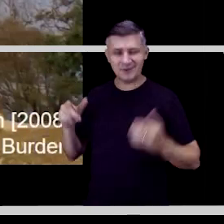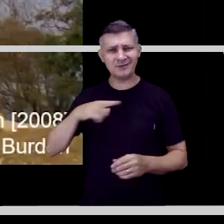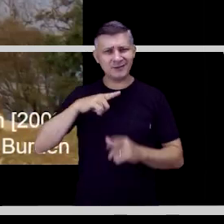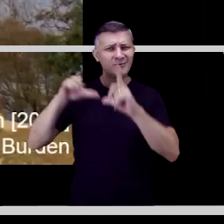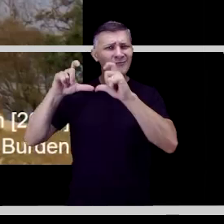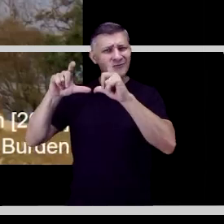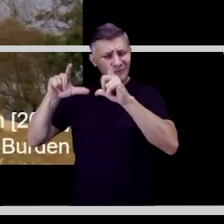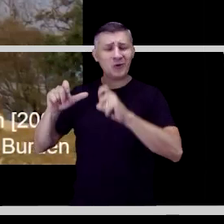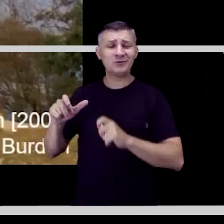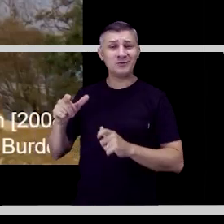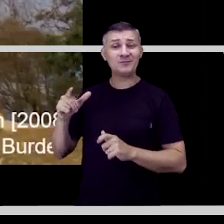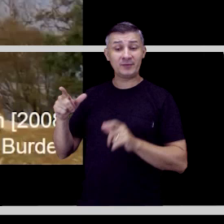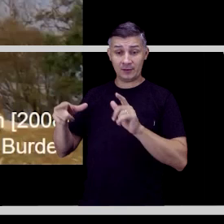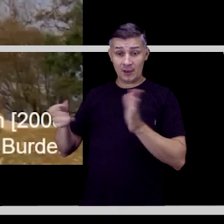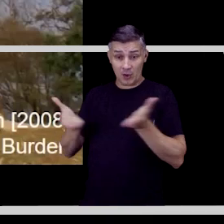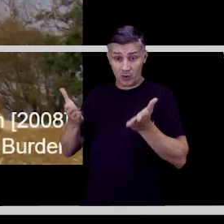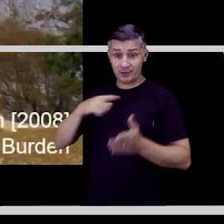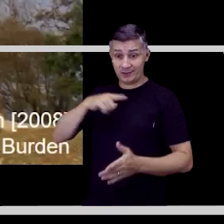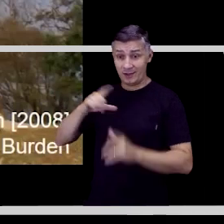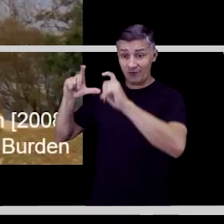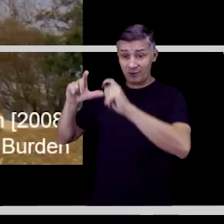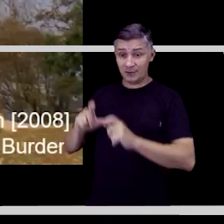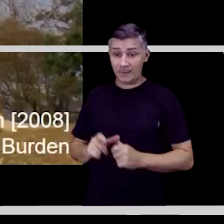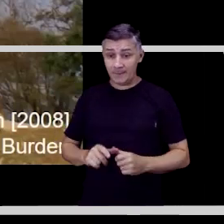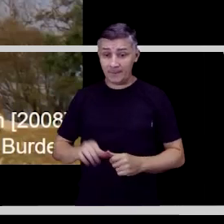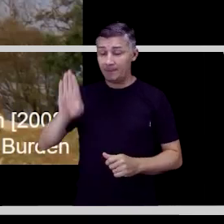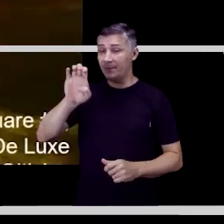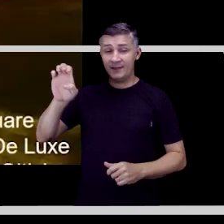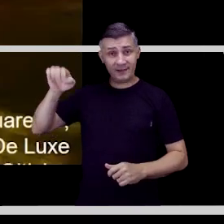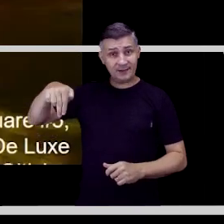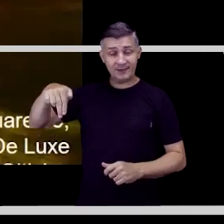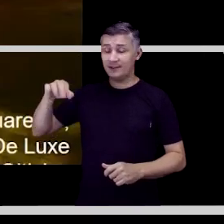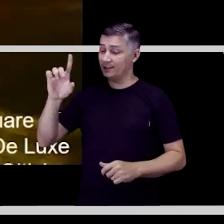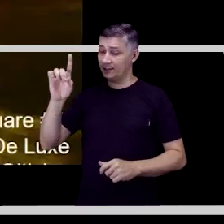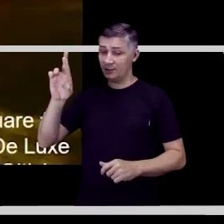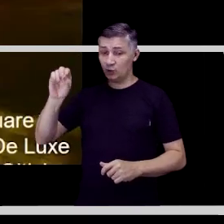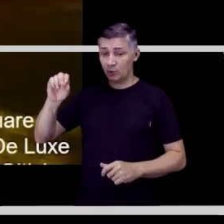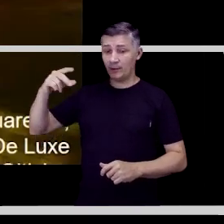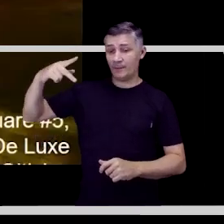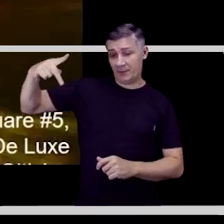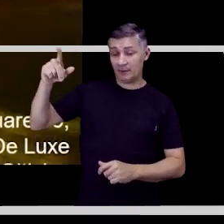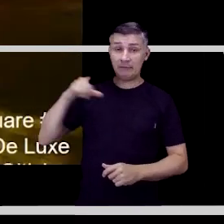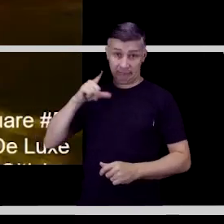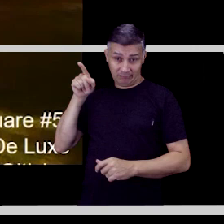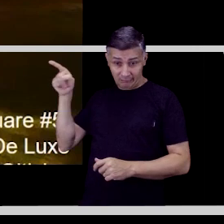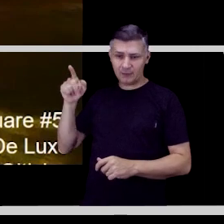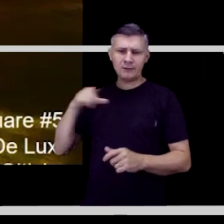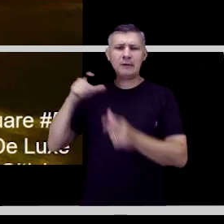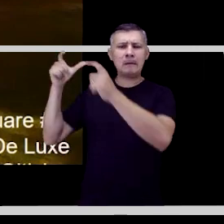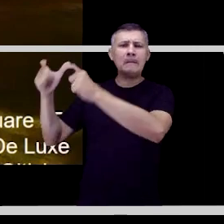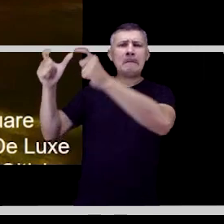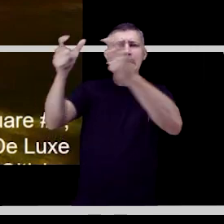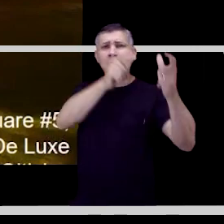anterior uma obra do Olafur Eliasson, esse é o Bean Drop, do Chris Burden, e que então esse local tem,